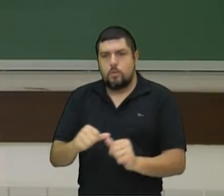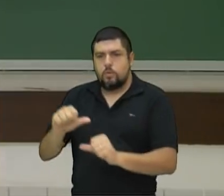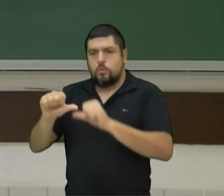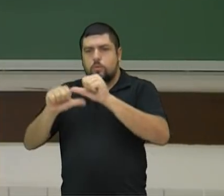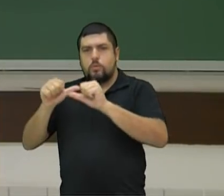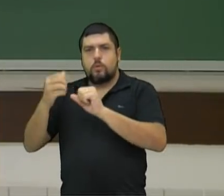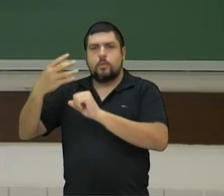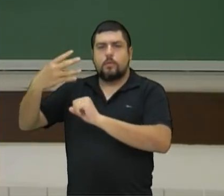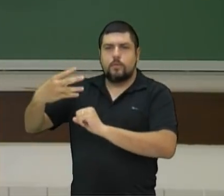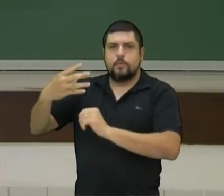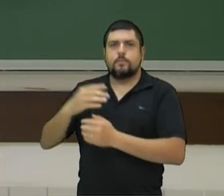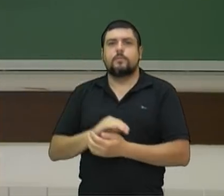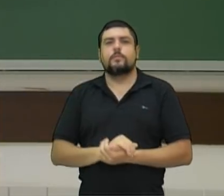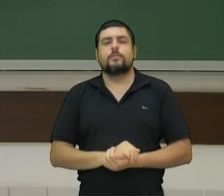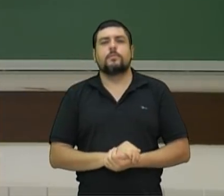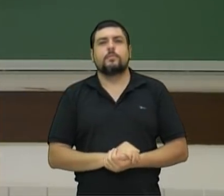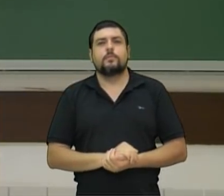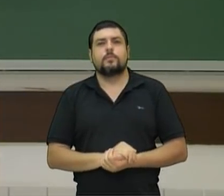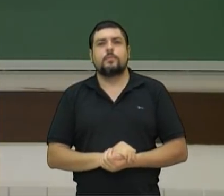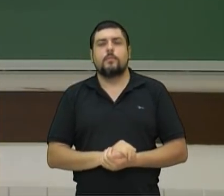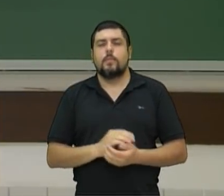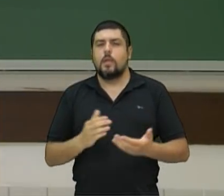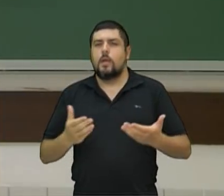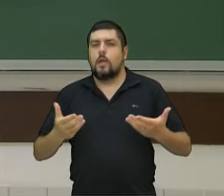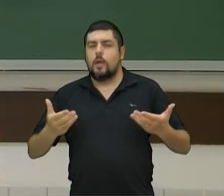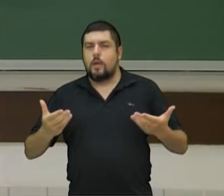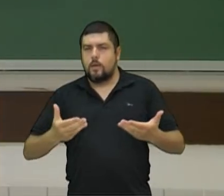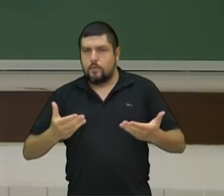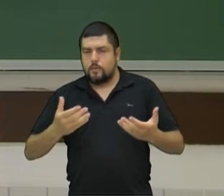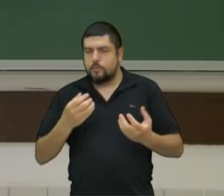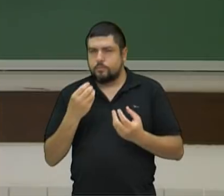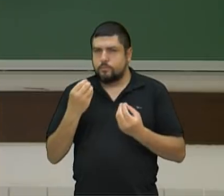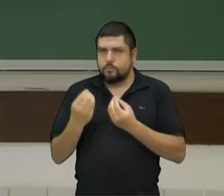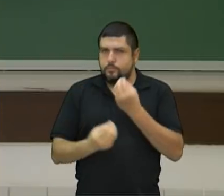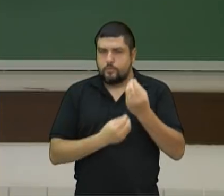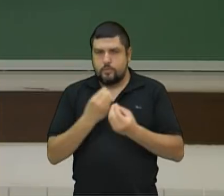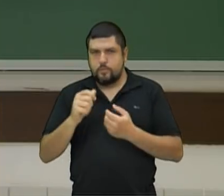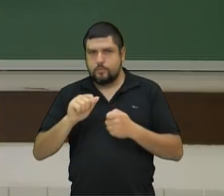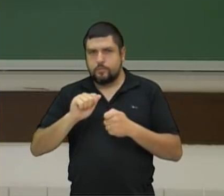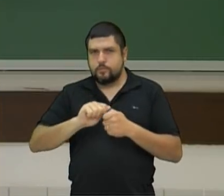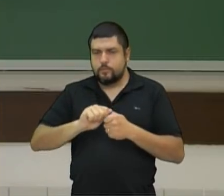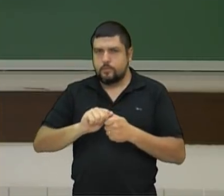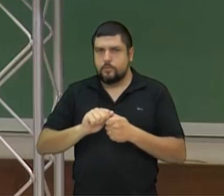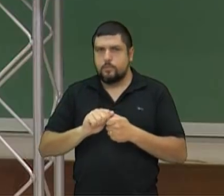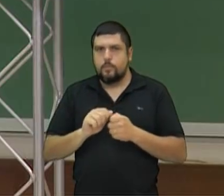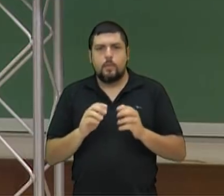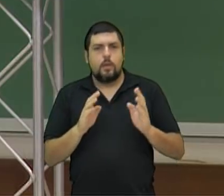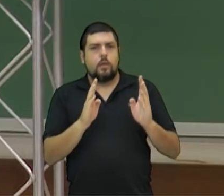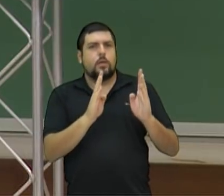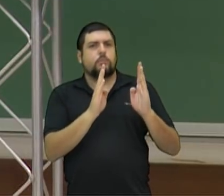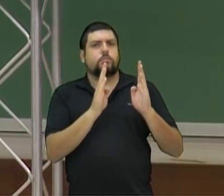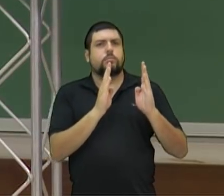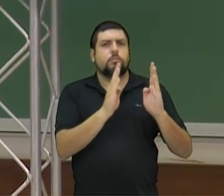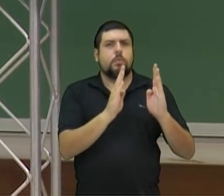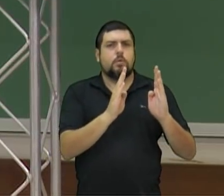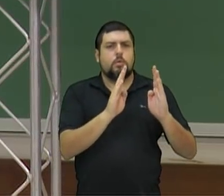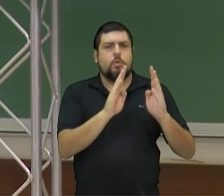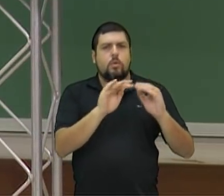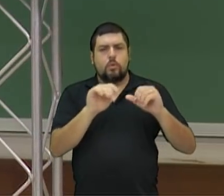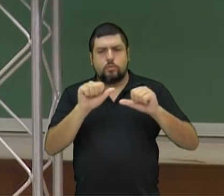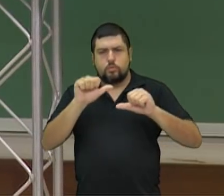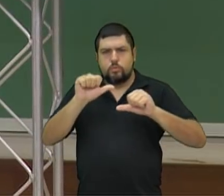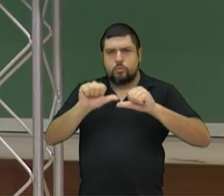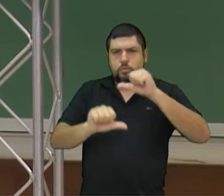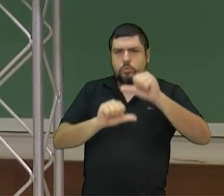Beleza? Muito bem. Agora vamos fazer o seguinte, vamos transformar essa definição de módulo em uma função, tá? O que